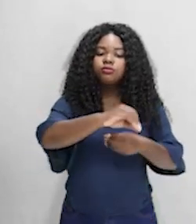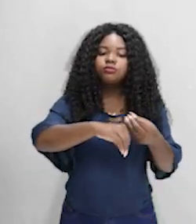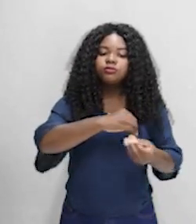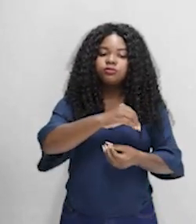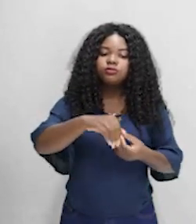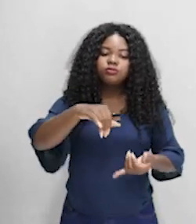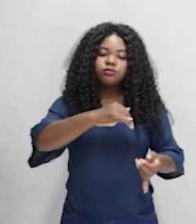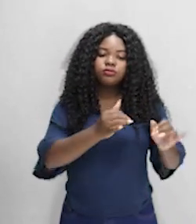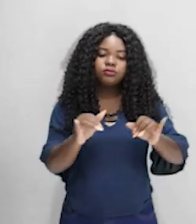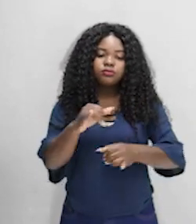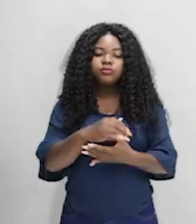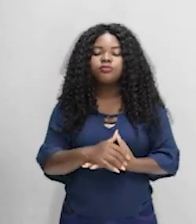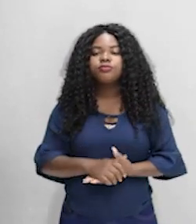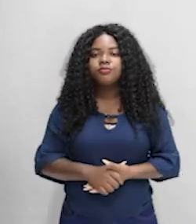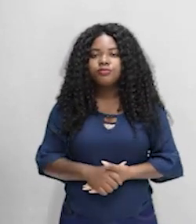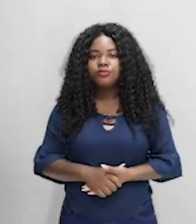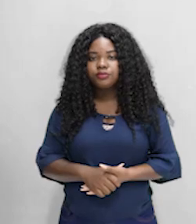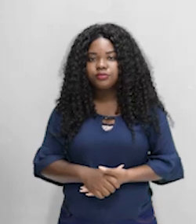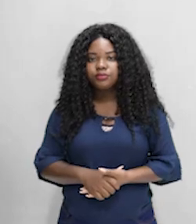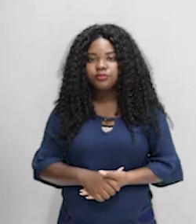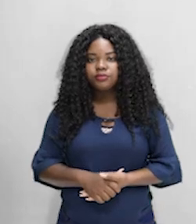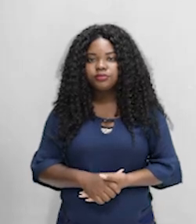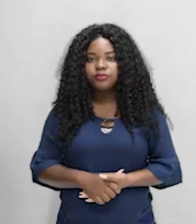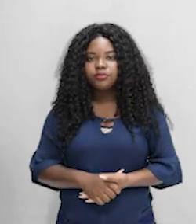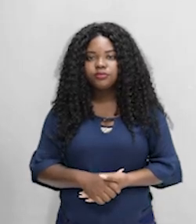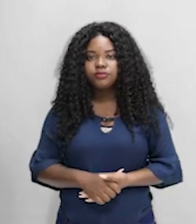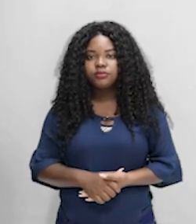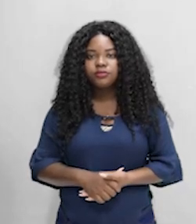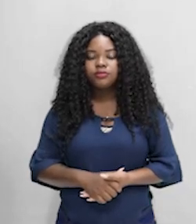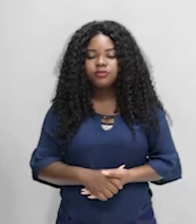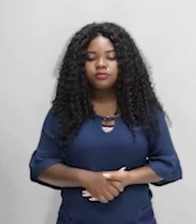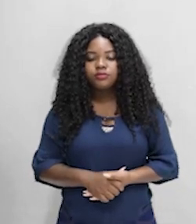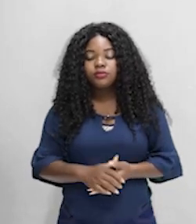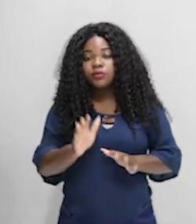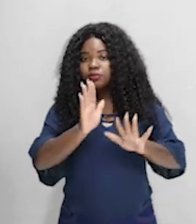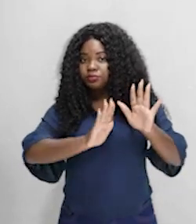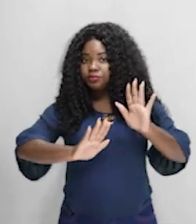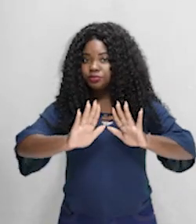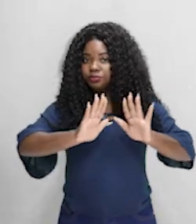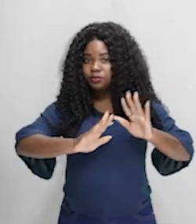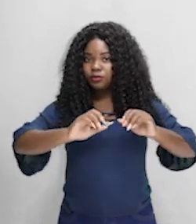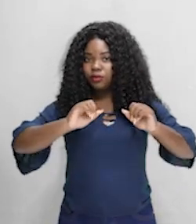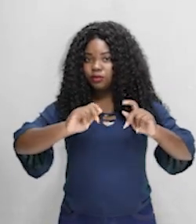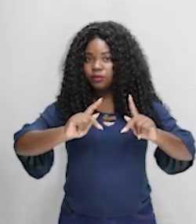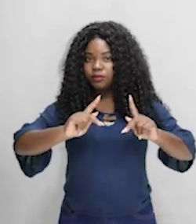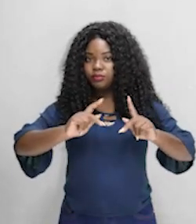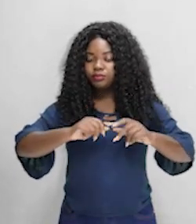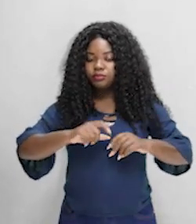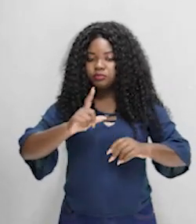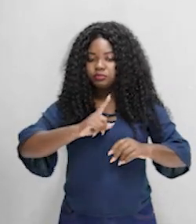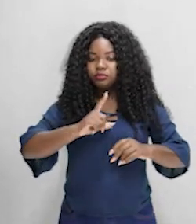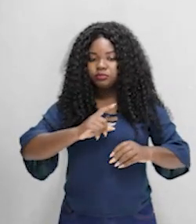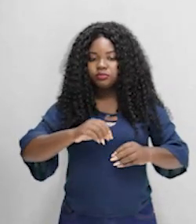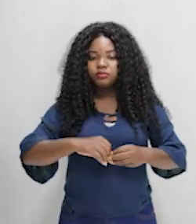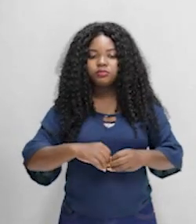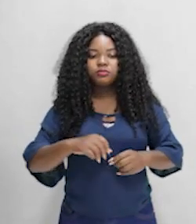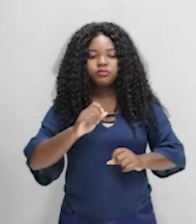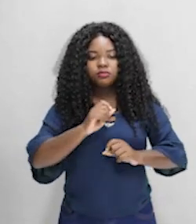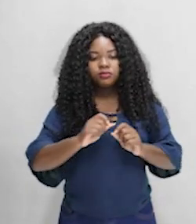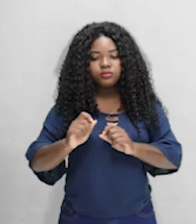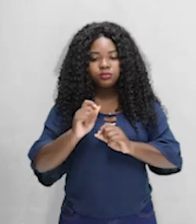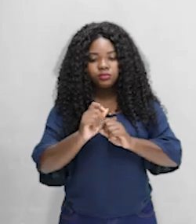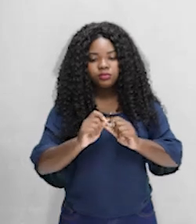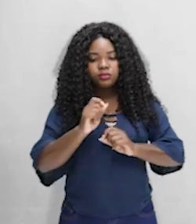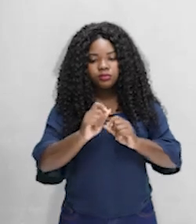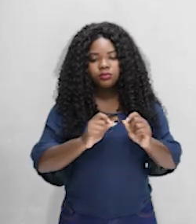quem sofrer essa brincadeira de mau gosto. Então, todo cuidado é pouco, certo? Se estamos no laboratório de química, estamos na nossa